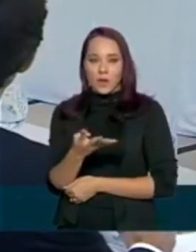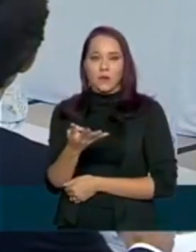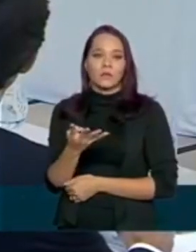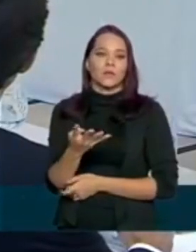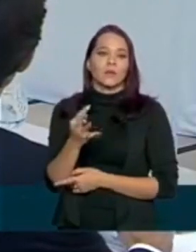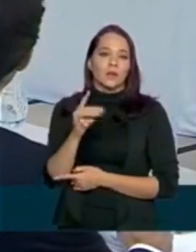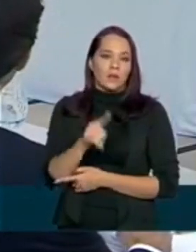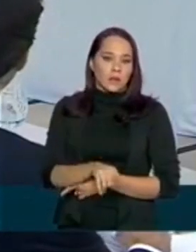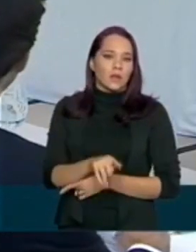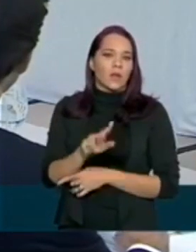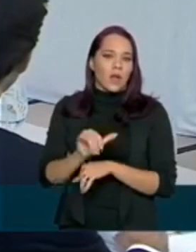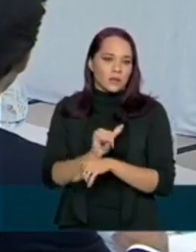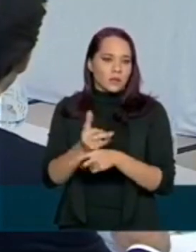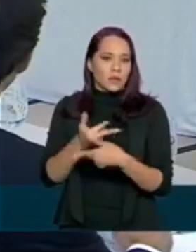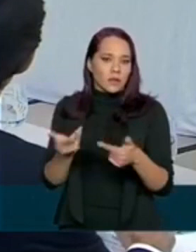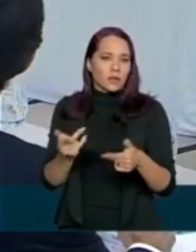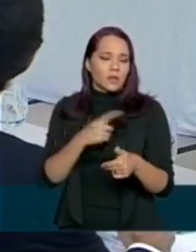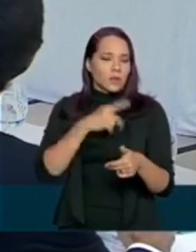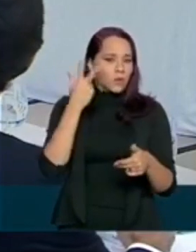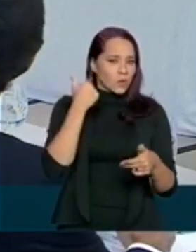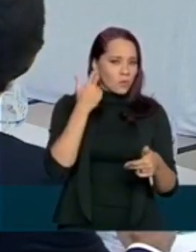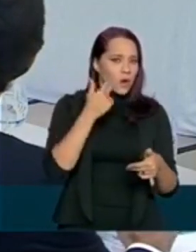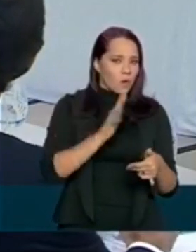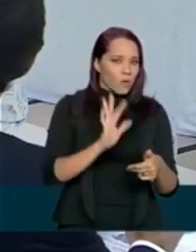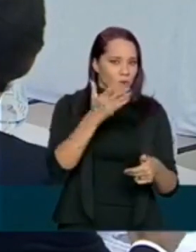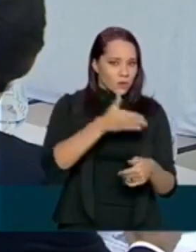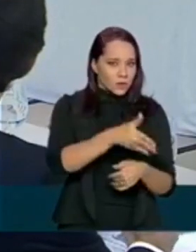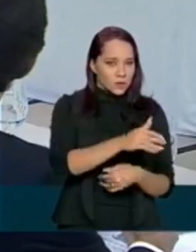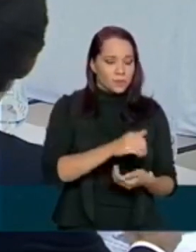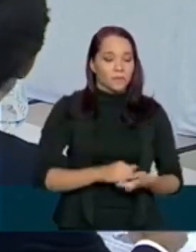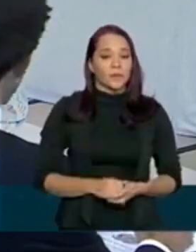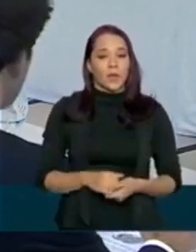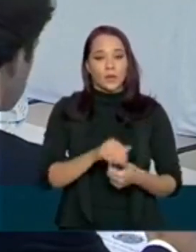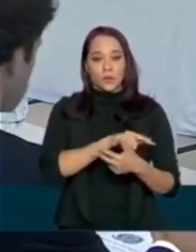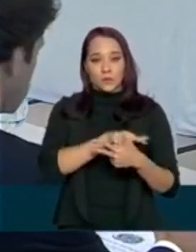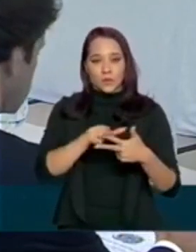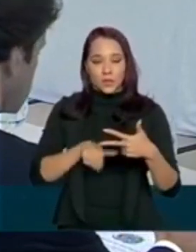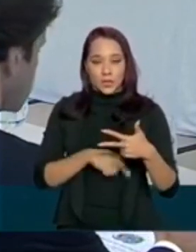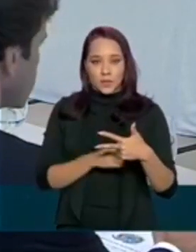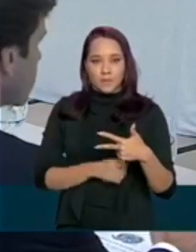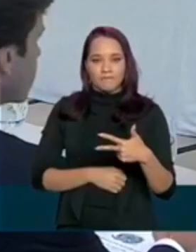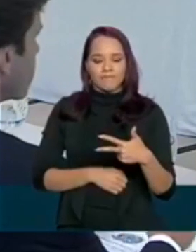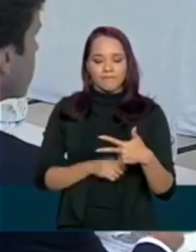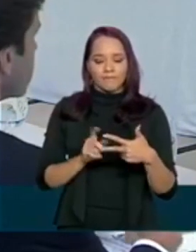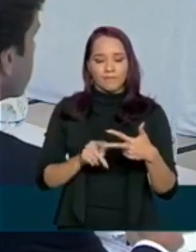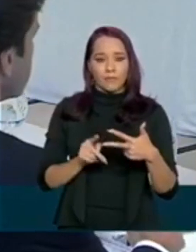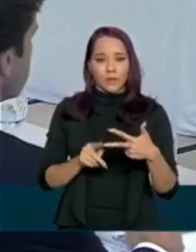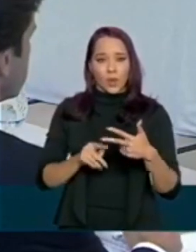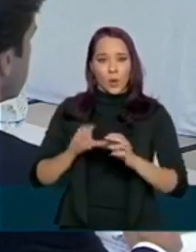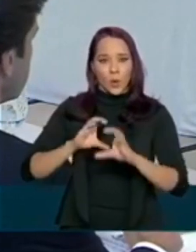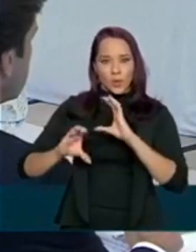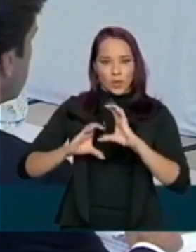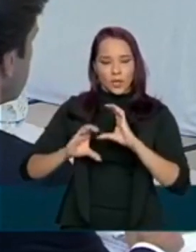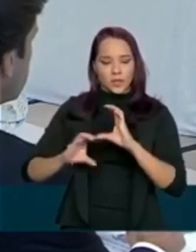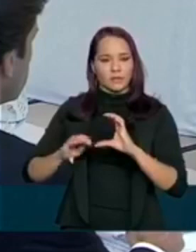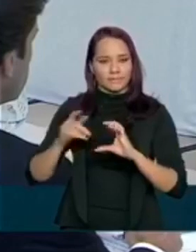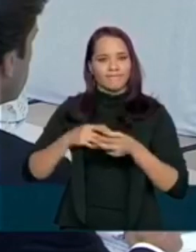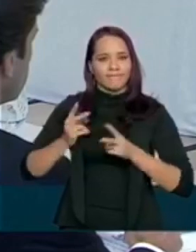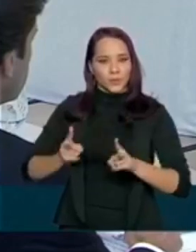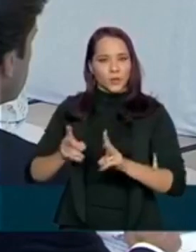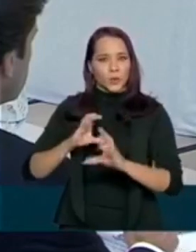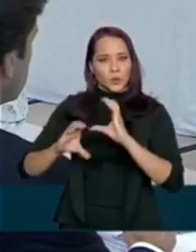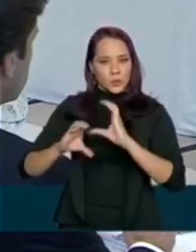das normais que nós temos acontecendo nos três eixos né a parte de comunicações e tem mantido as